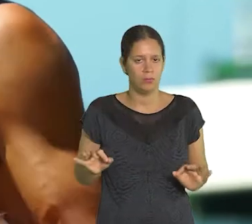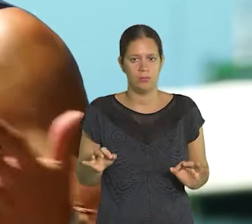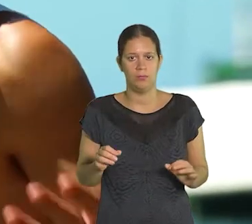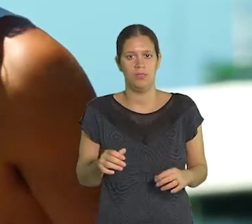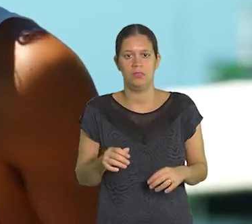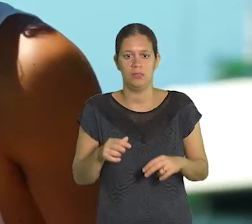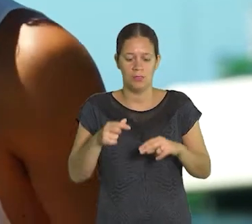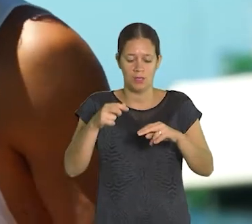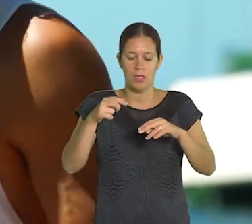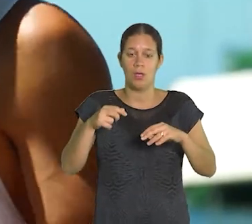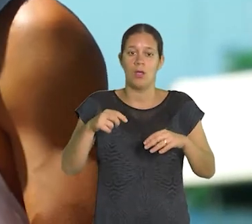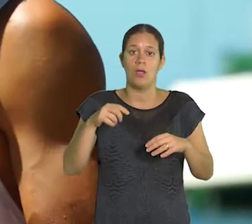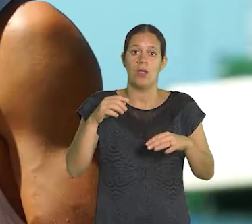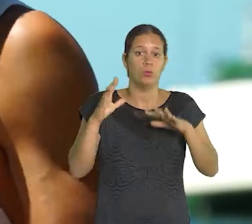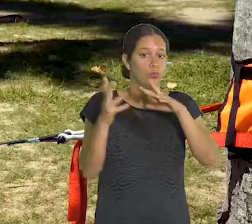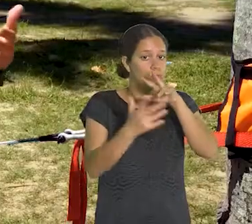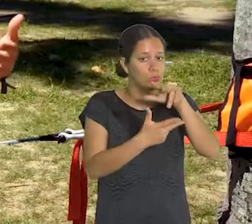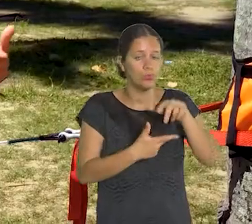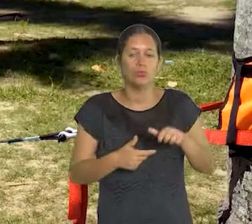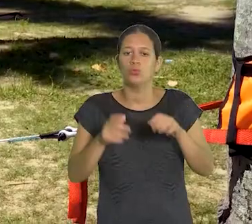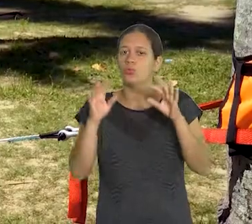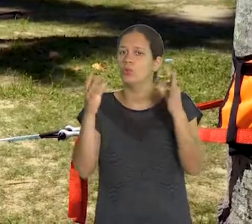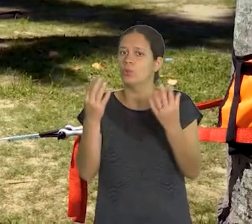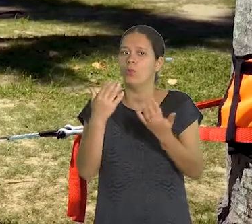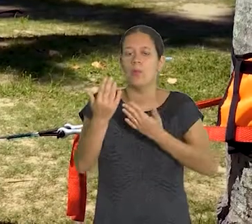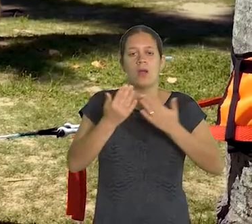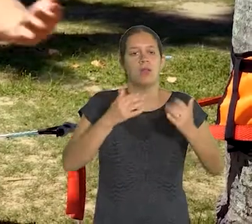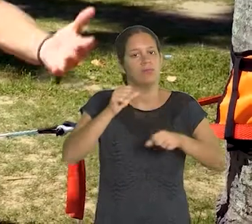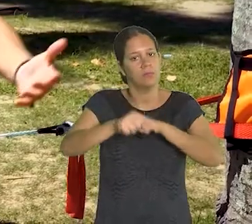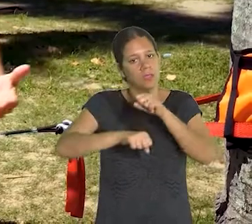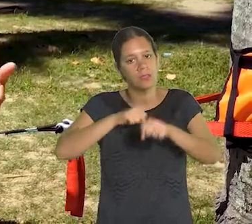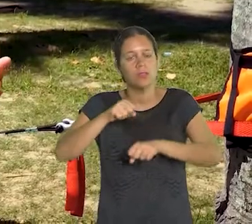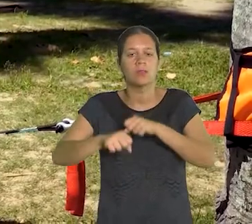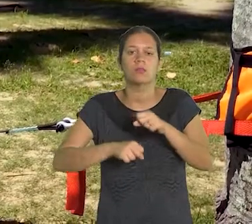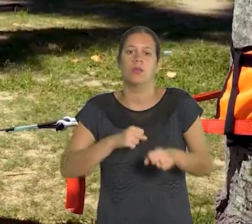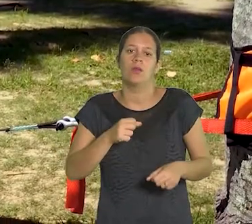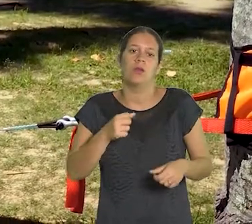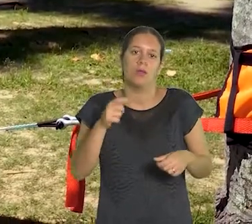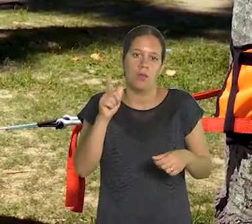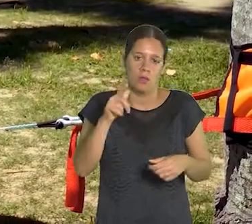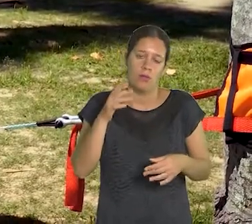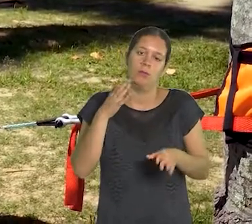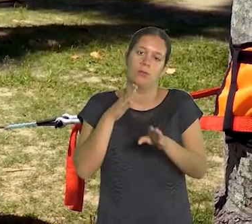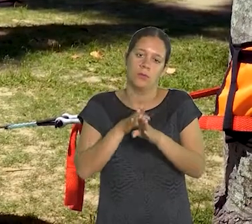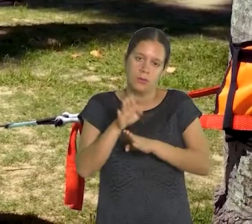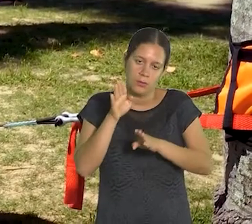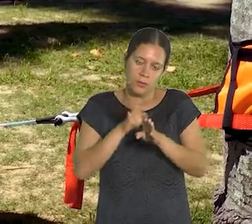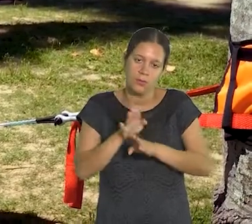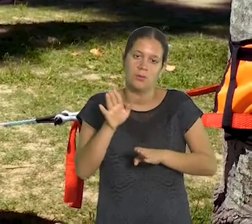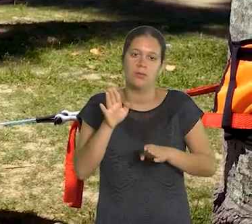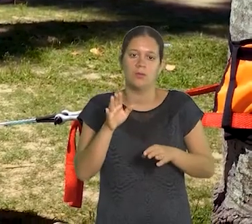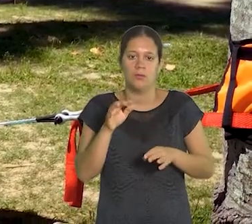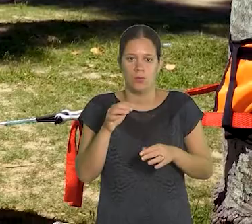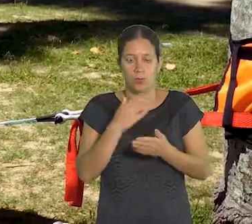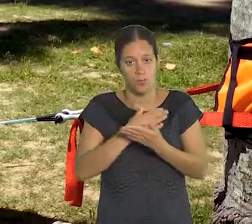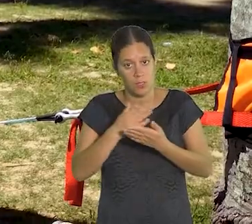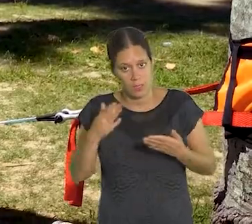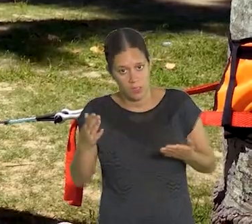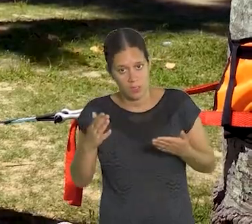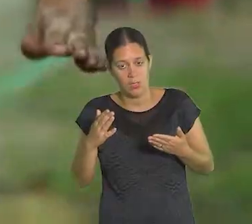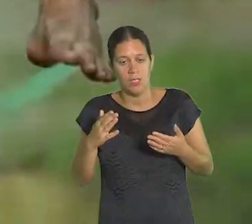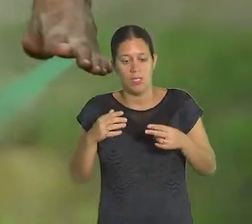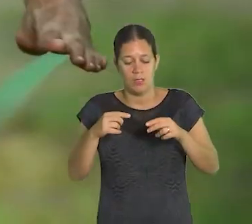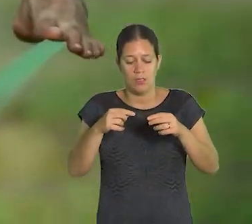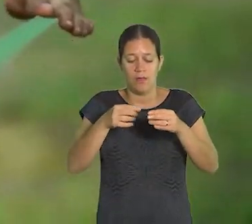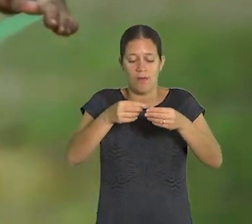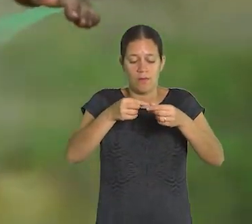não precisa de um equilíbrio prévio. O esporte é universal, é como o aprendizado de uma bicicleta. É claro que é recomendado se começar por fita de